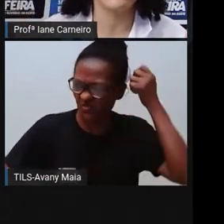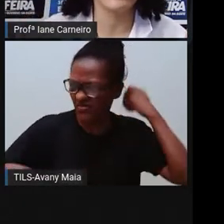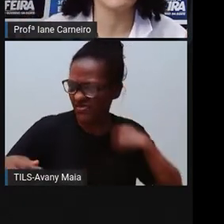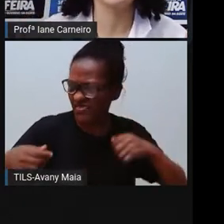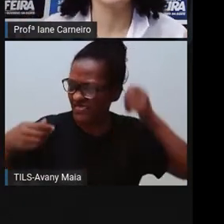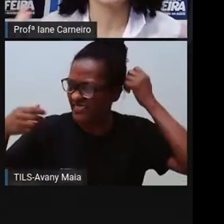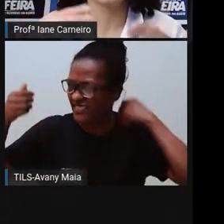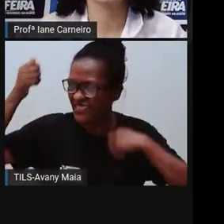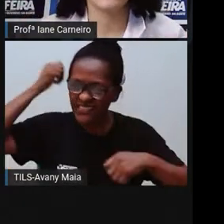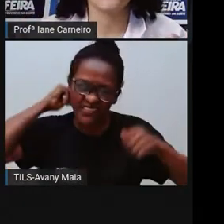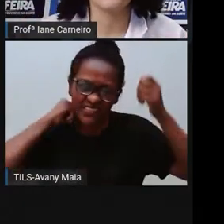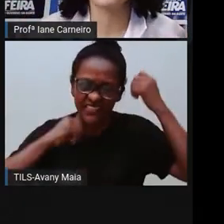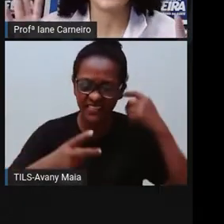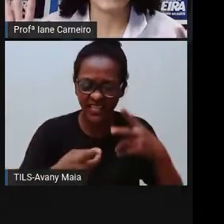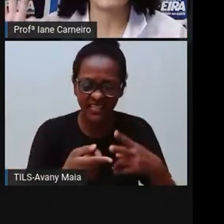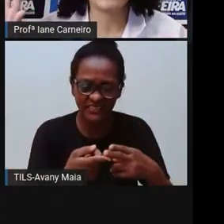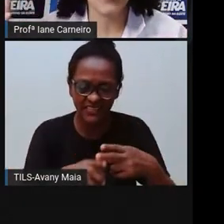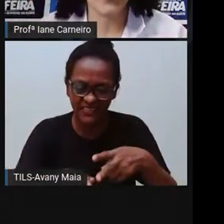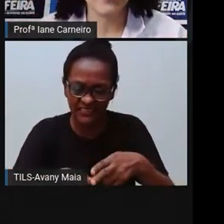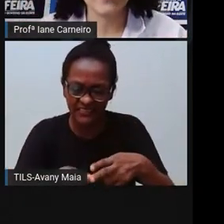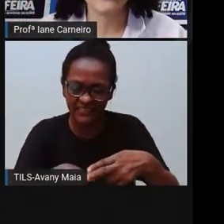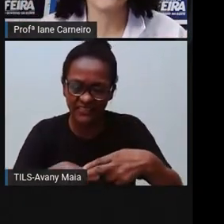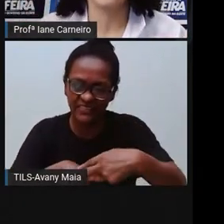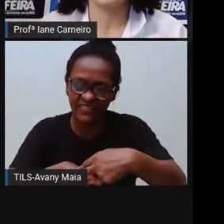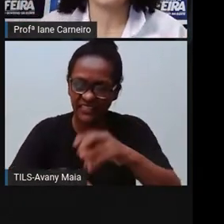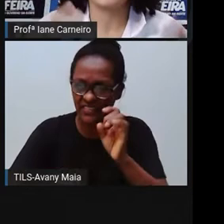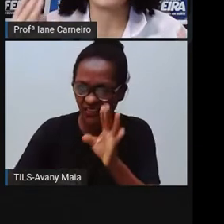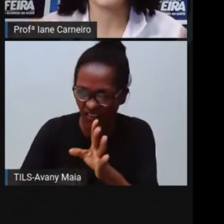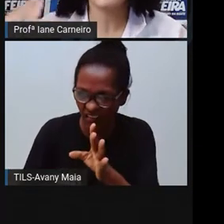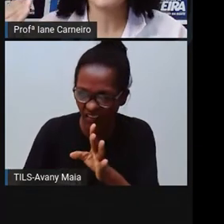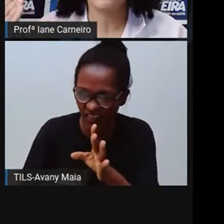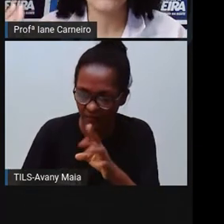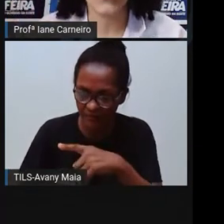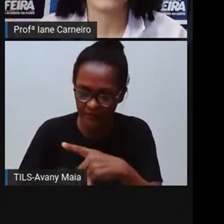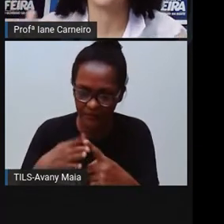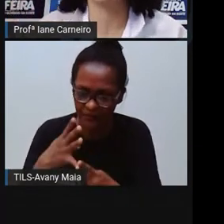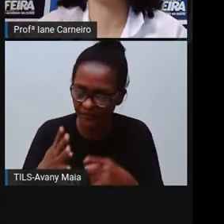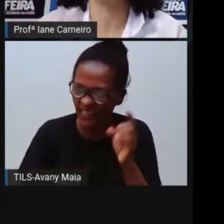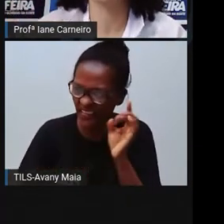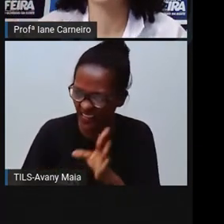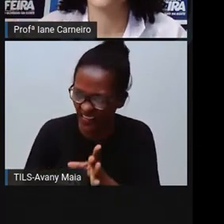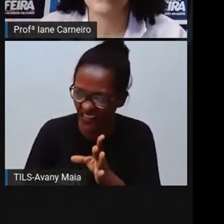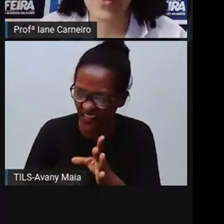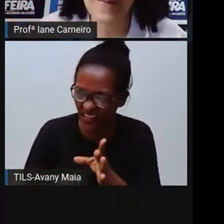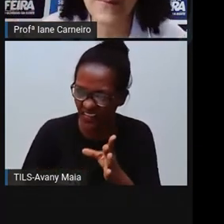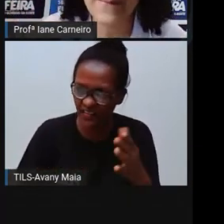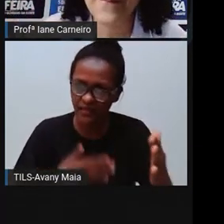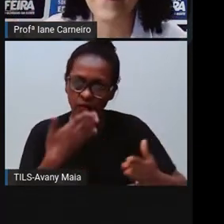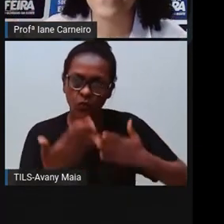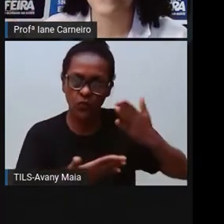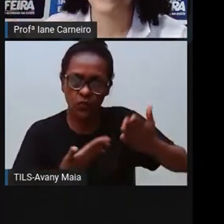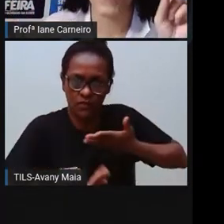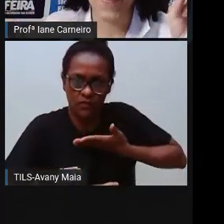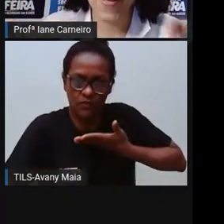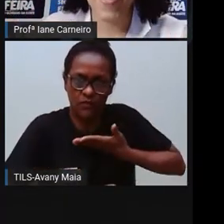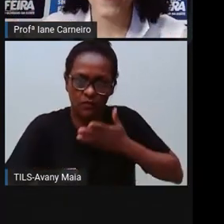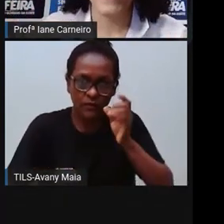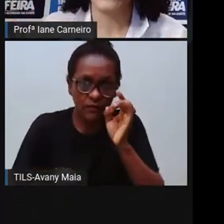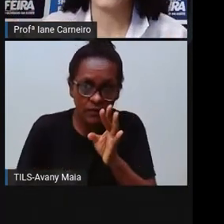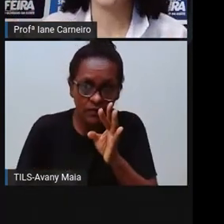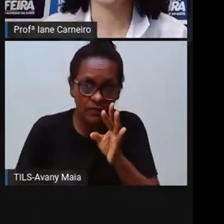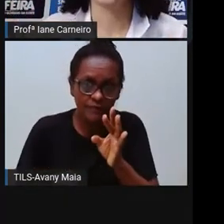penteando o cabelo, cortando a unha? Será que é só isso? Será que é só dessa forma que a gente cuida do nosso corpo?